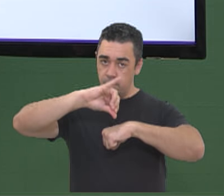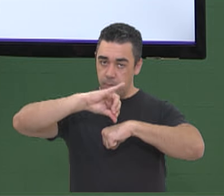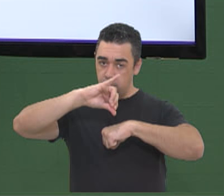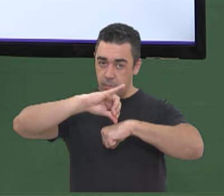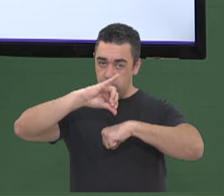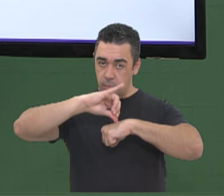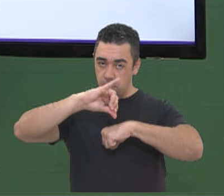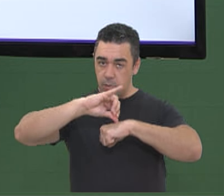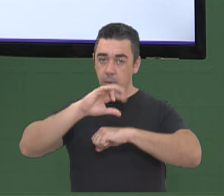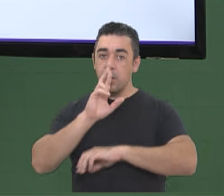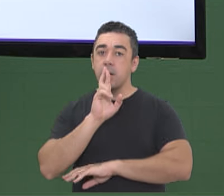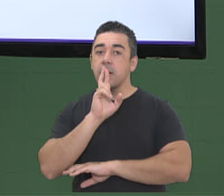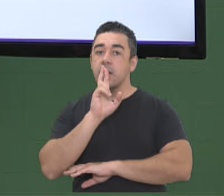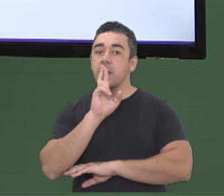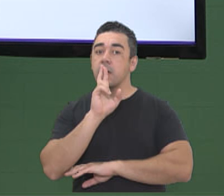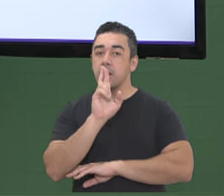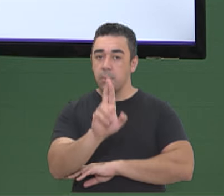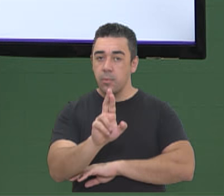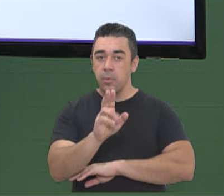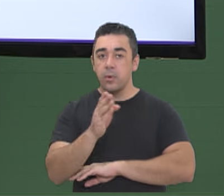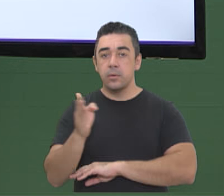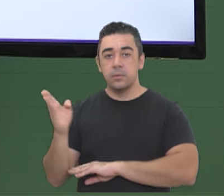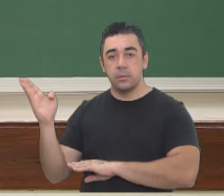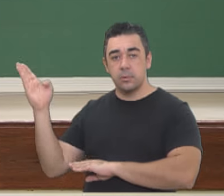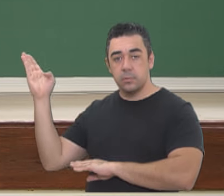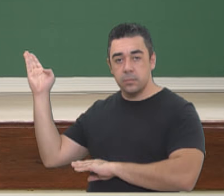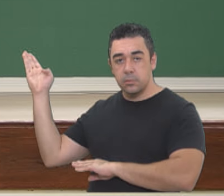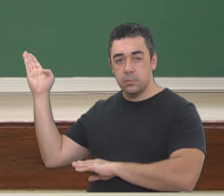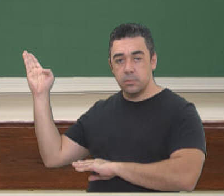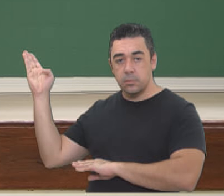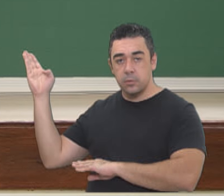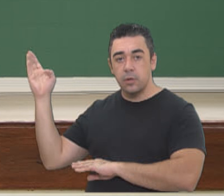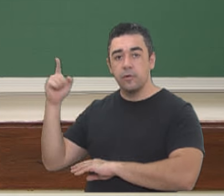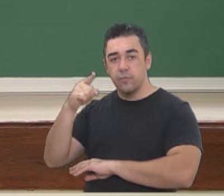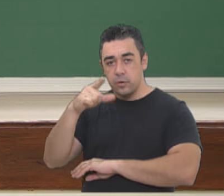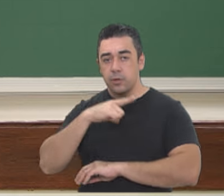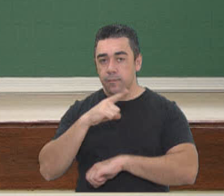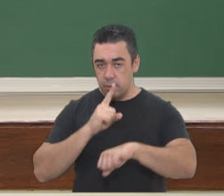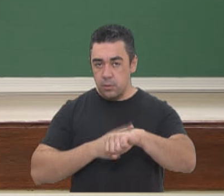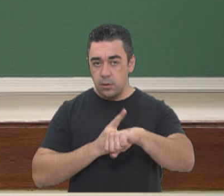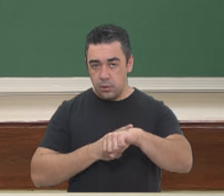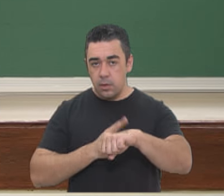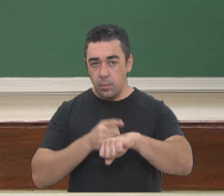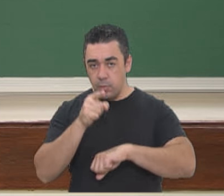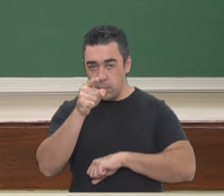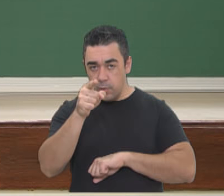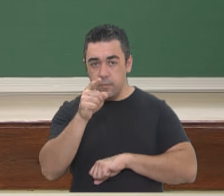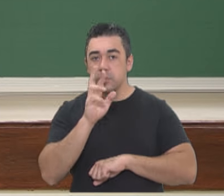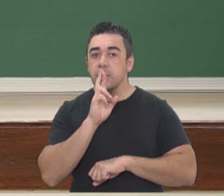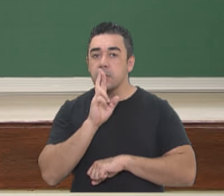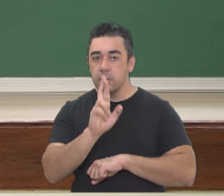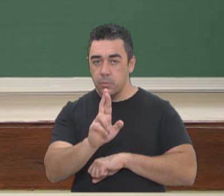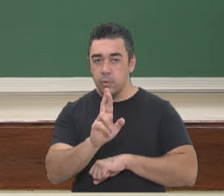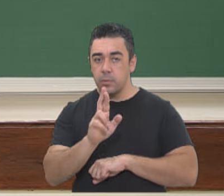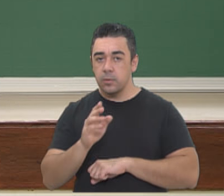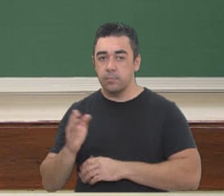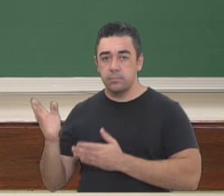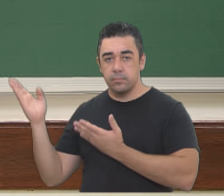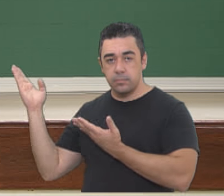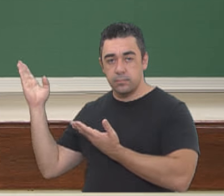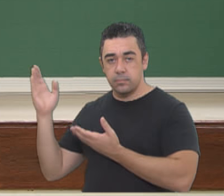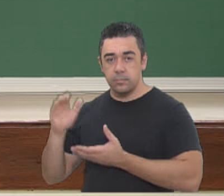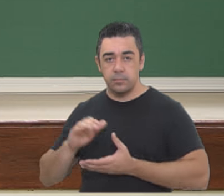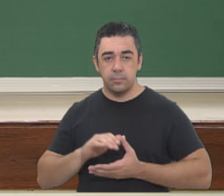vocês respondam essas questõezinhas, tá bom? Com isso, eu vou dar um tempinho aí para vocês responderem.